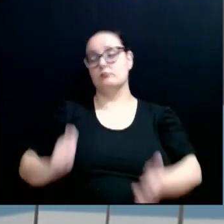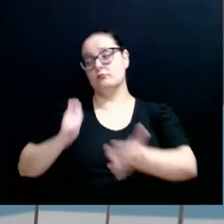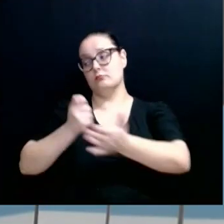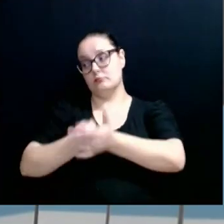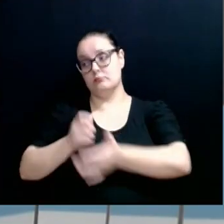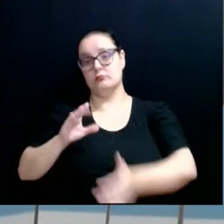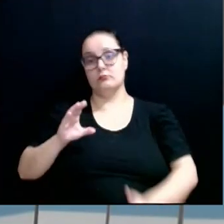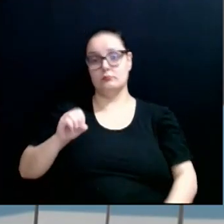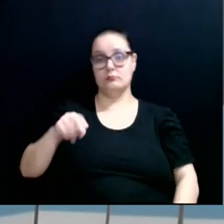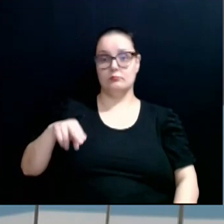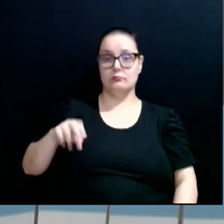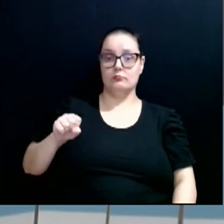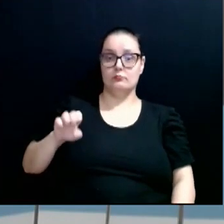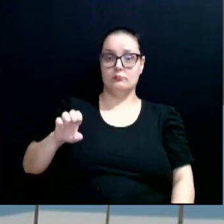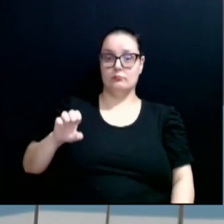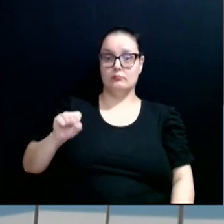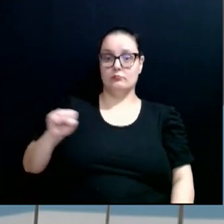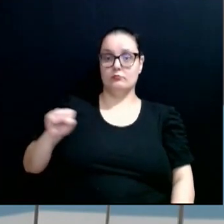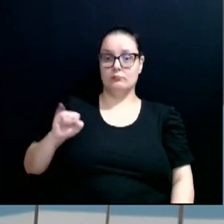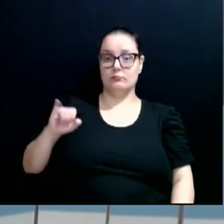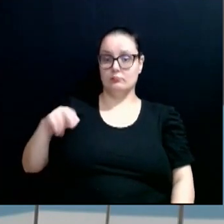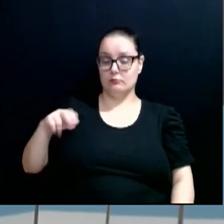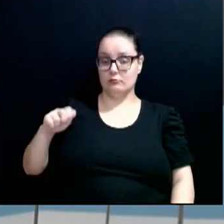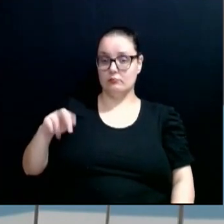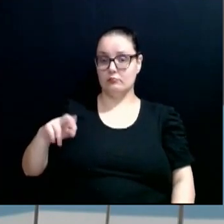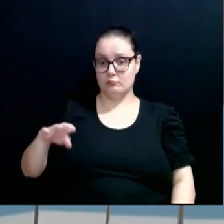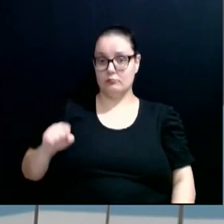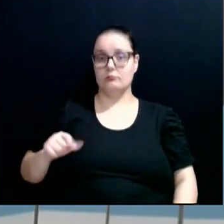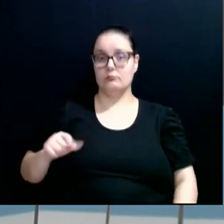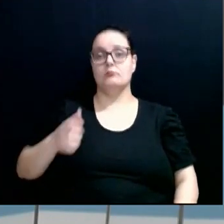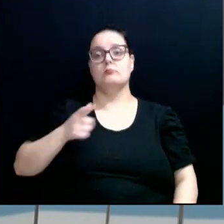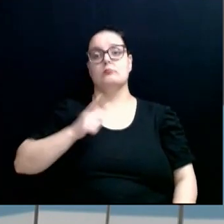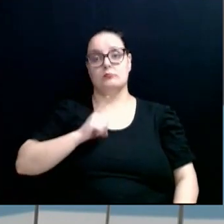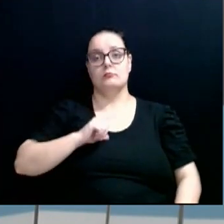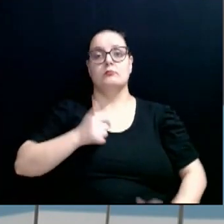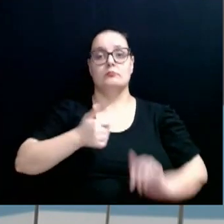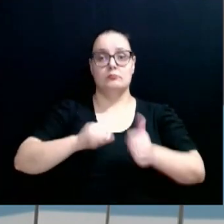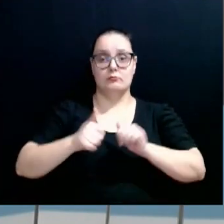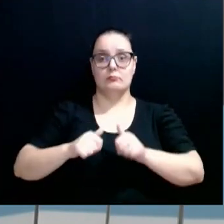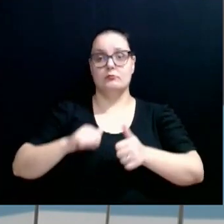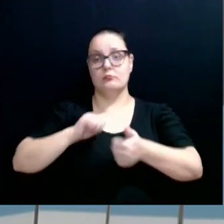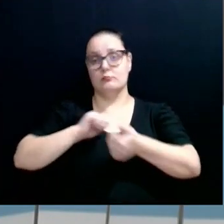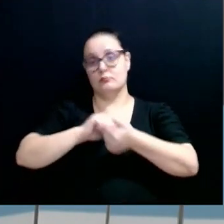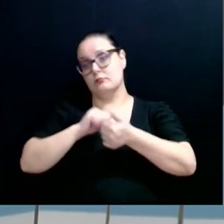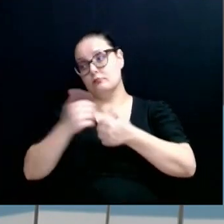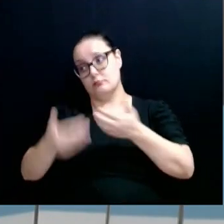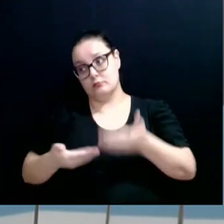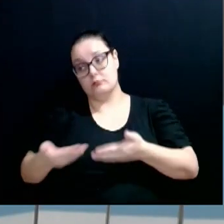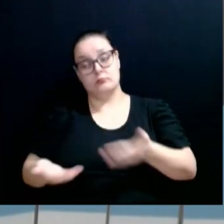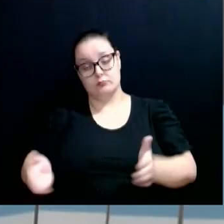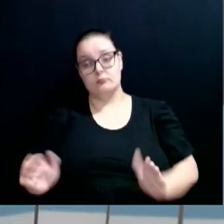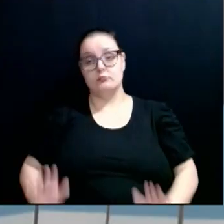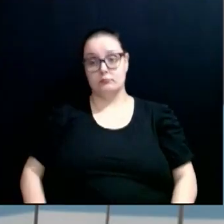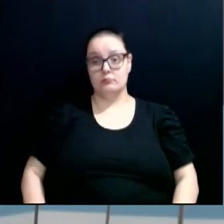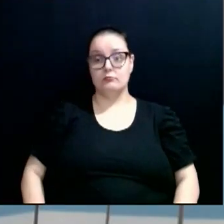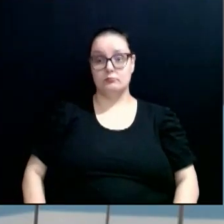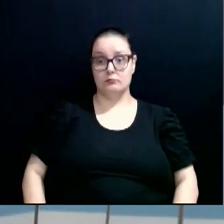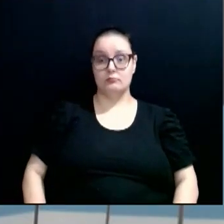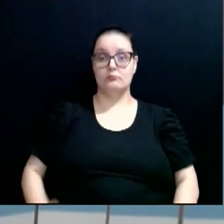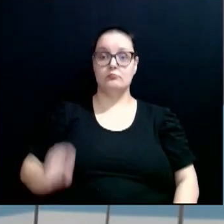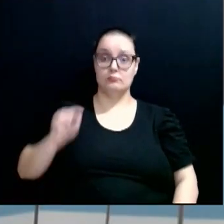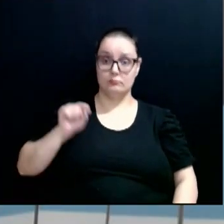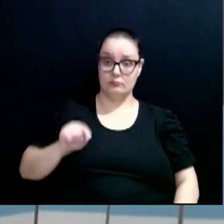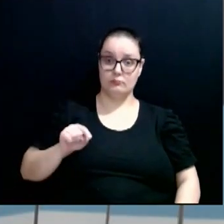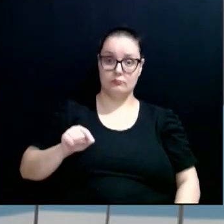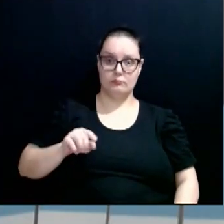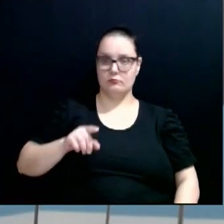ter uma avaliação da qualidade do serviço. Então, isso é um item, e vai ser objetivo o